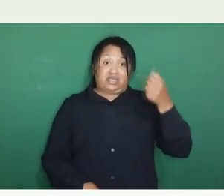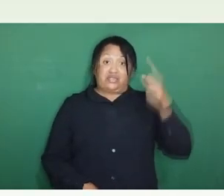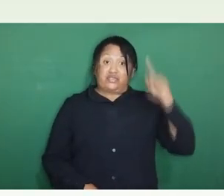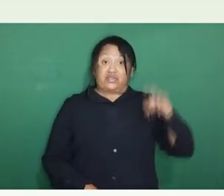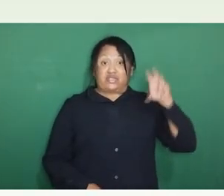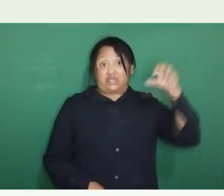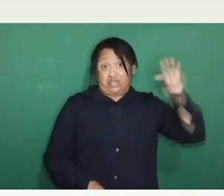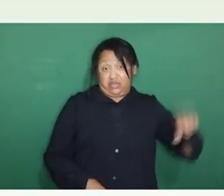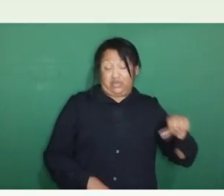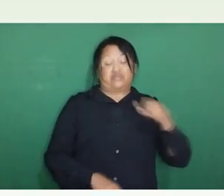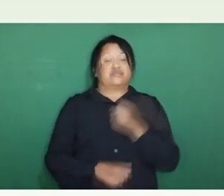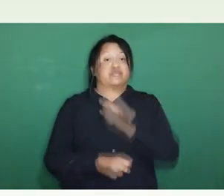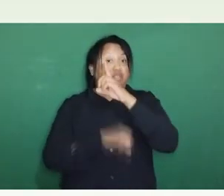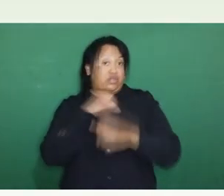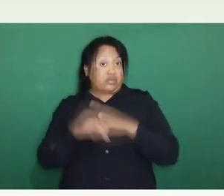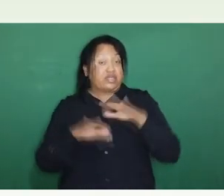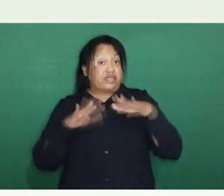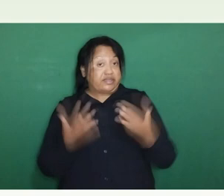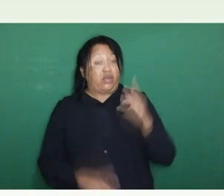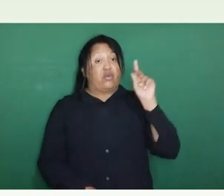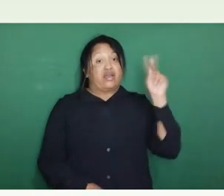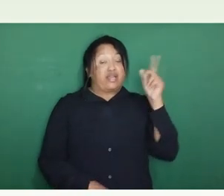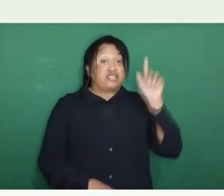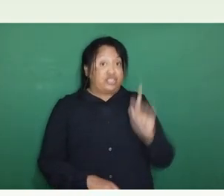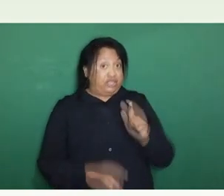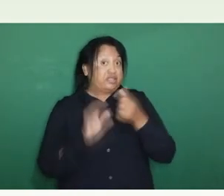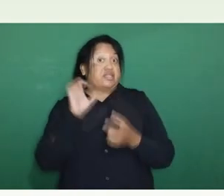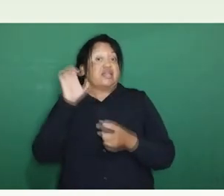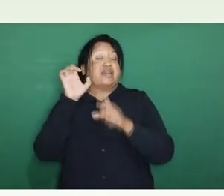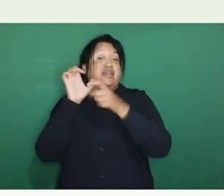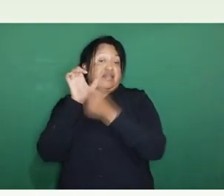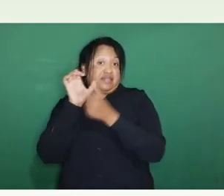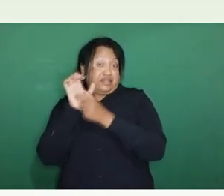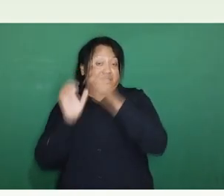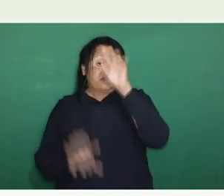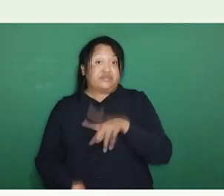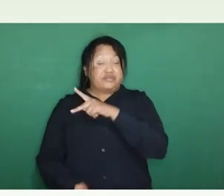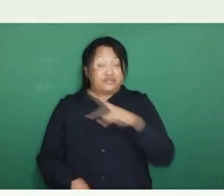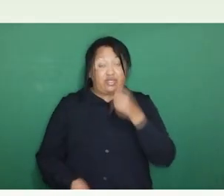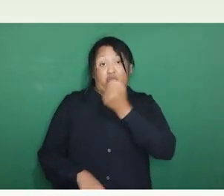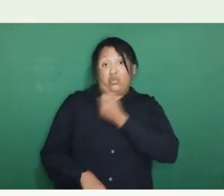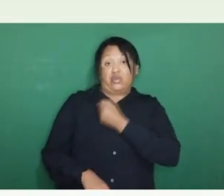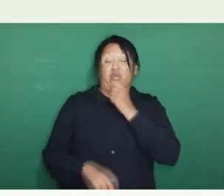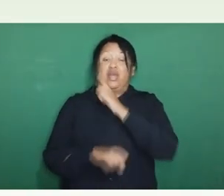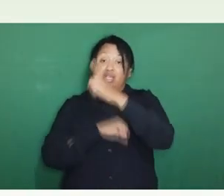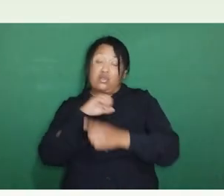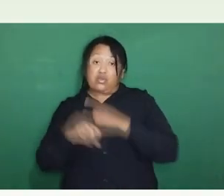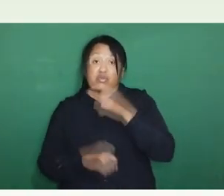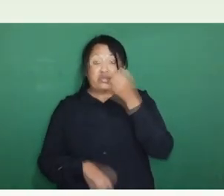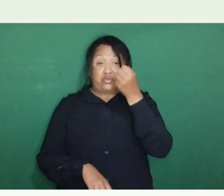então aqui o mercúrio então tem o número atômico que é dado de 80 e esse número atômico